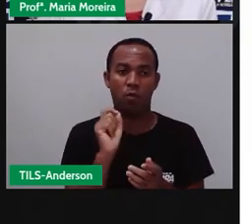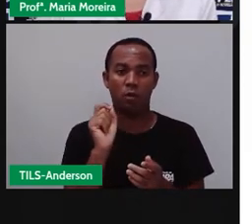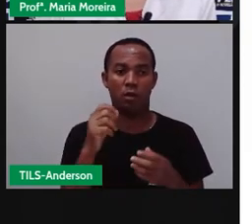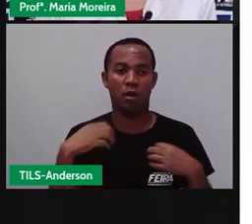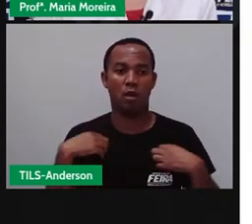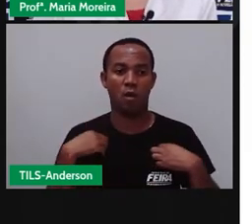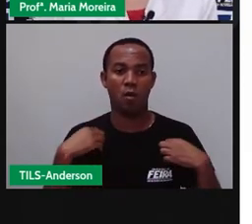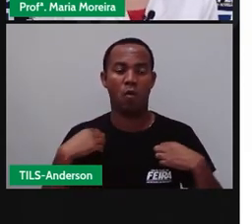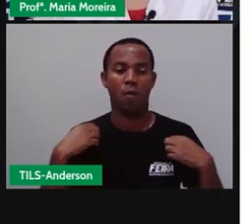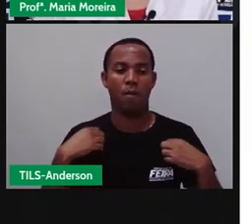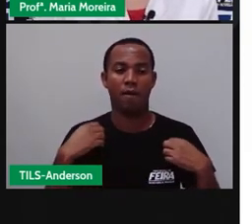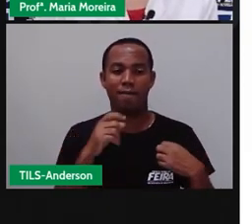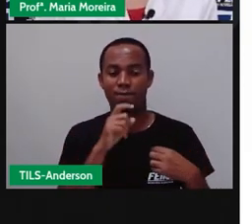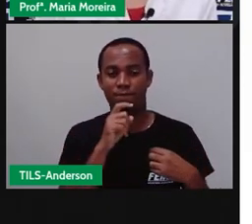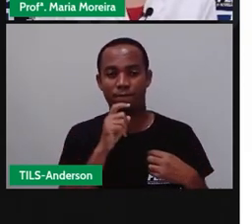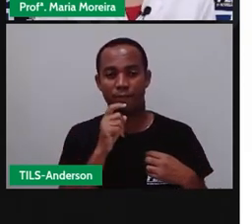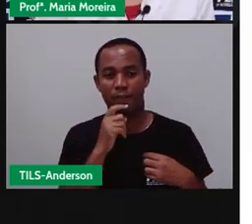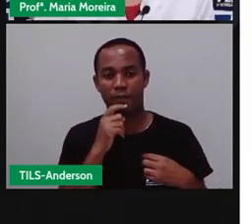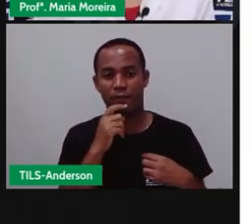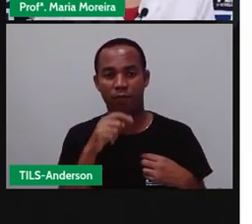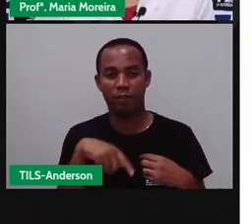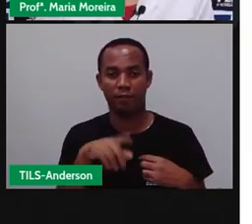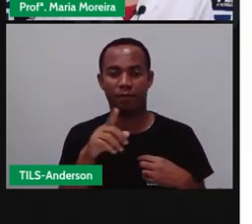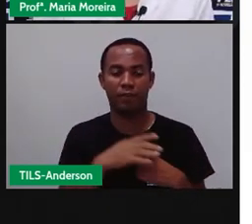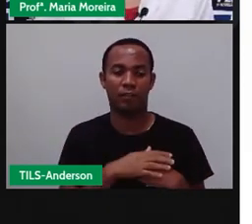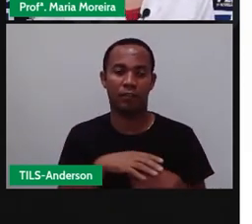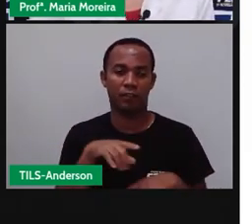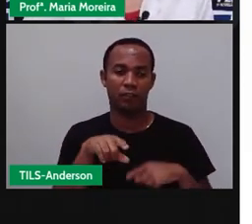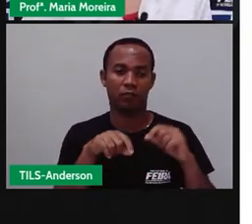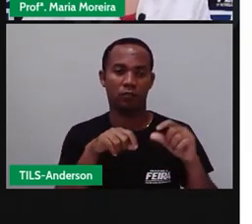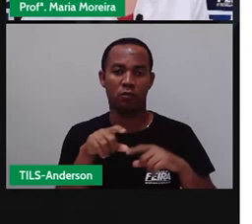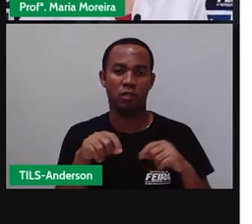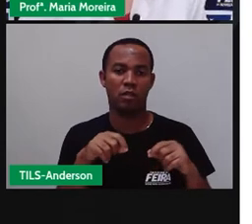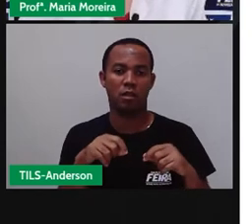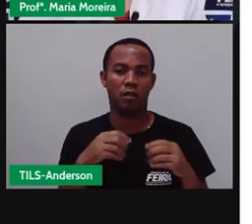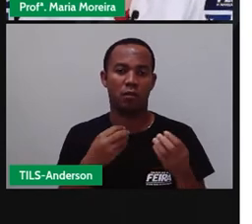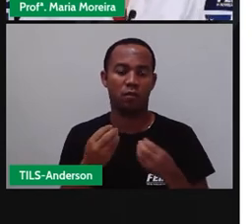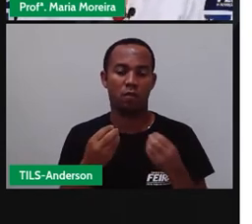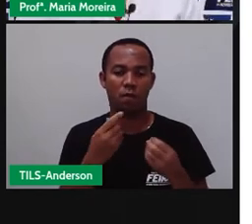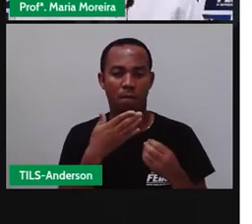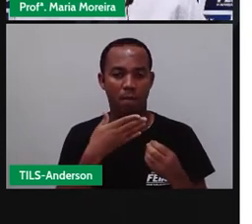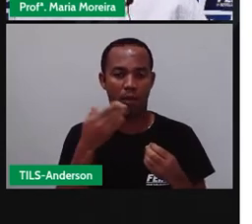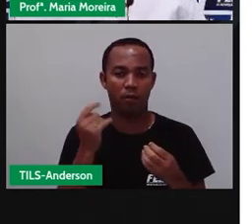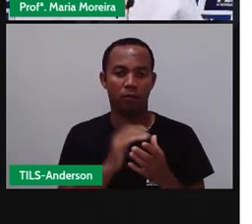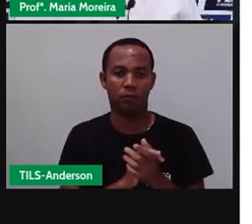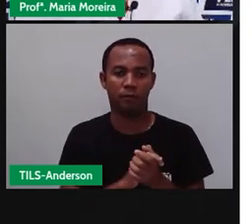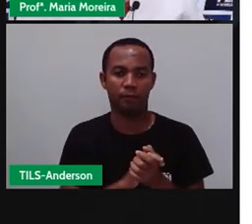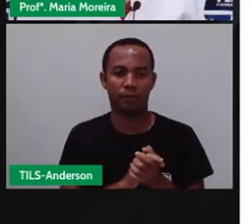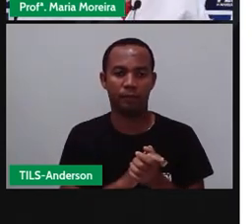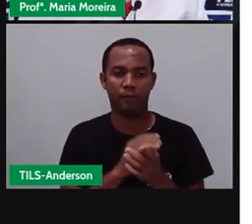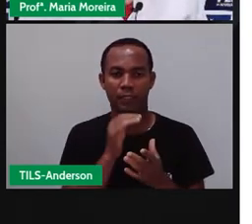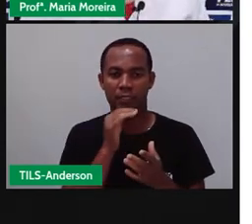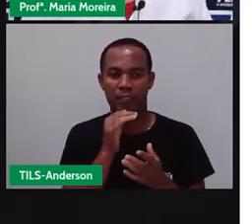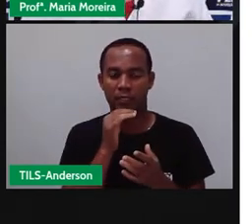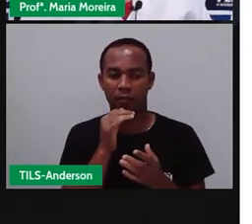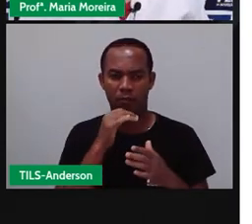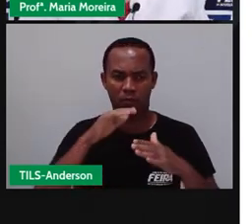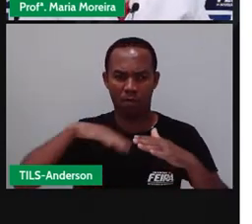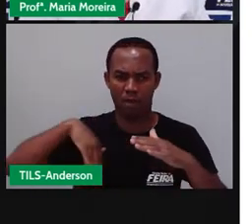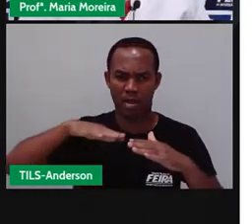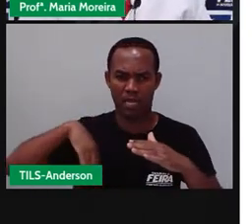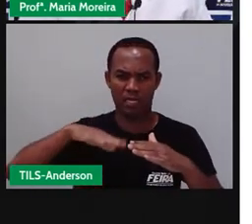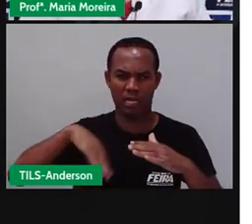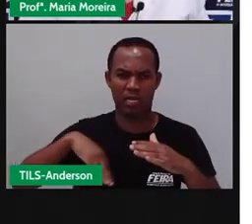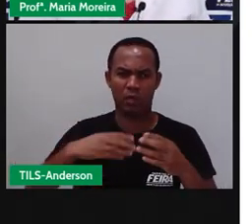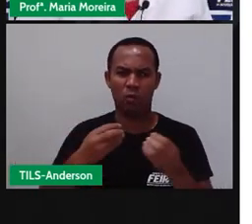de frio, né? E aí você vai escolher o que? As roupas adequadas para o lugar que você vai. Então, por exemplo, eu não vou para a praia e vou levar